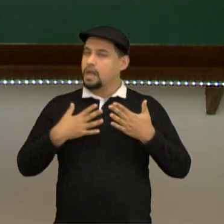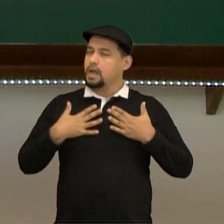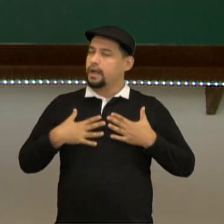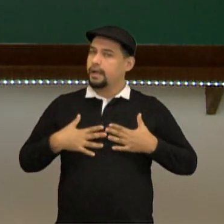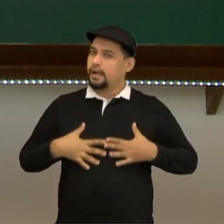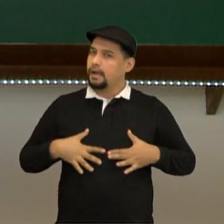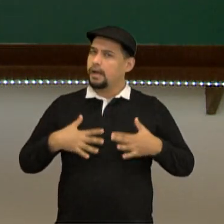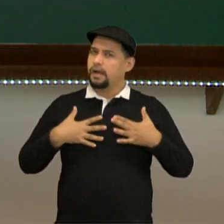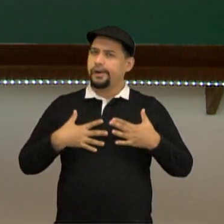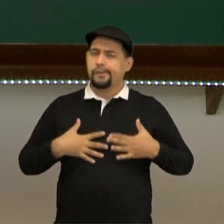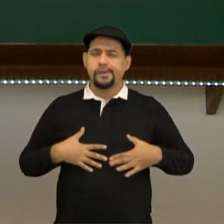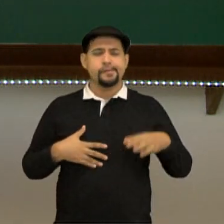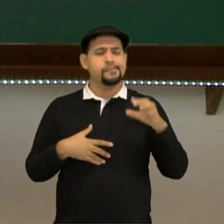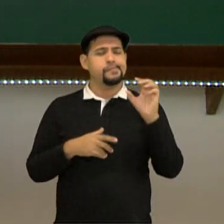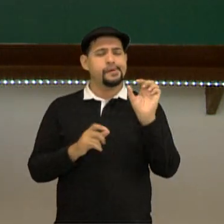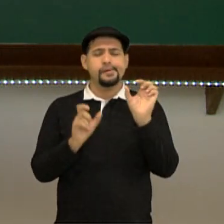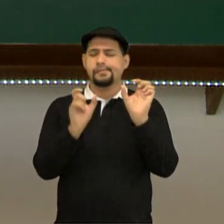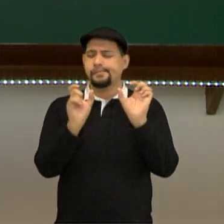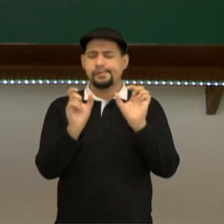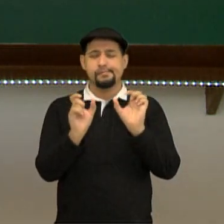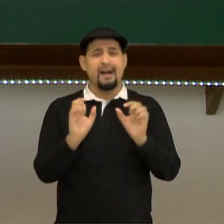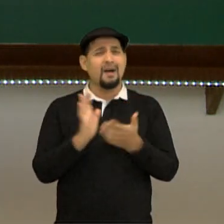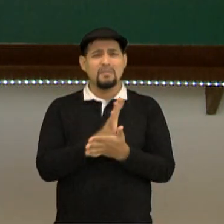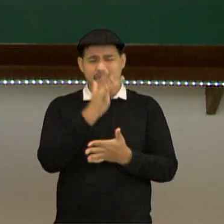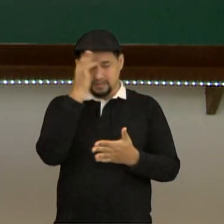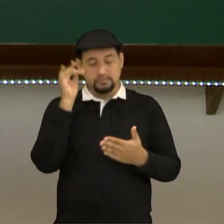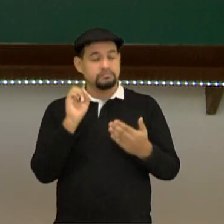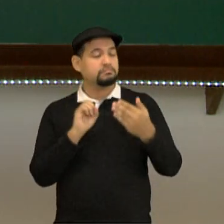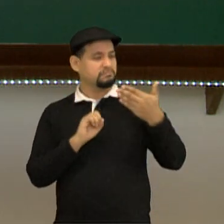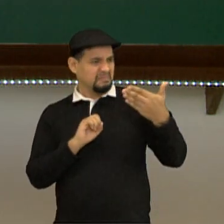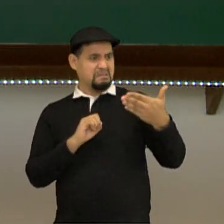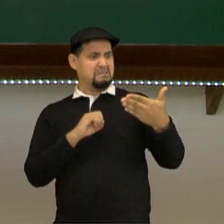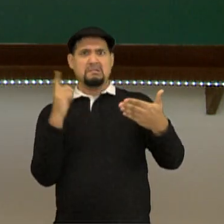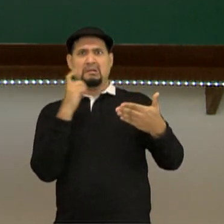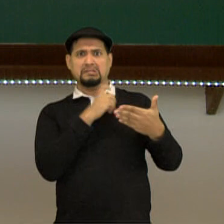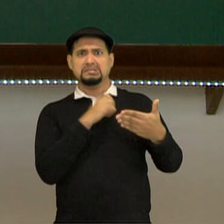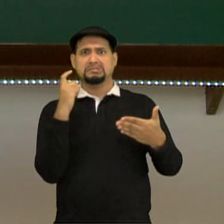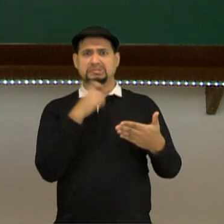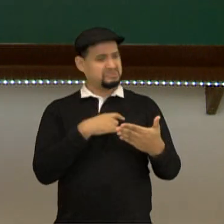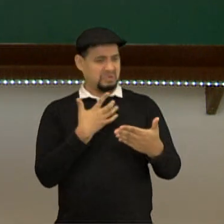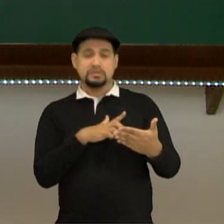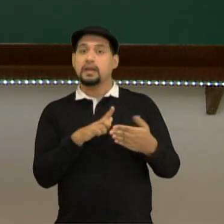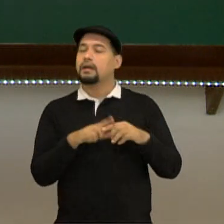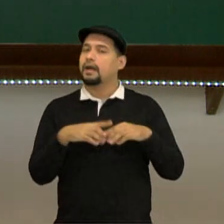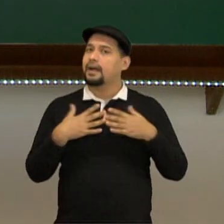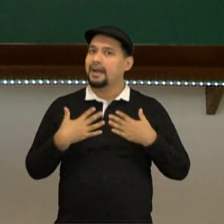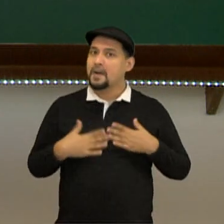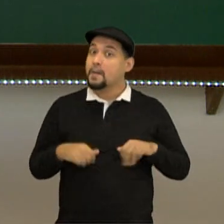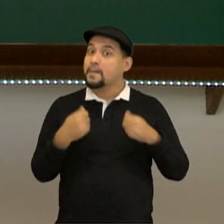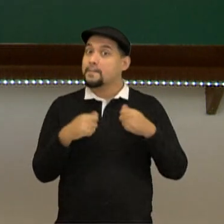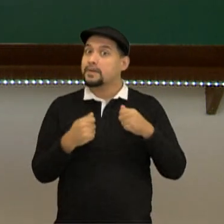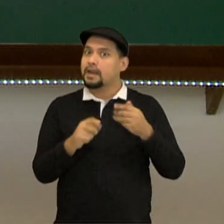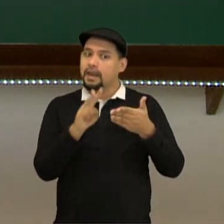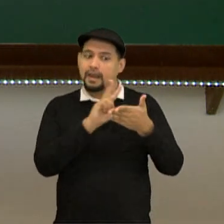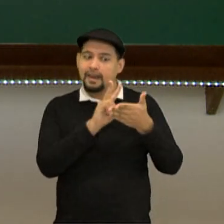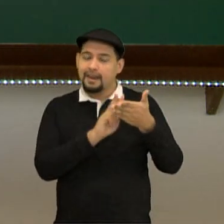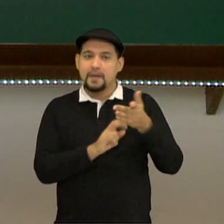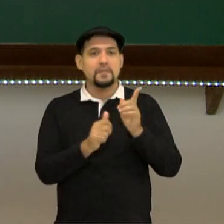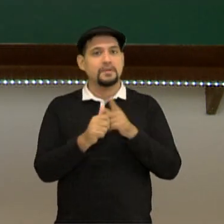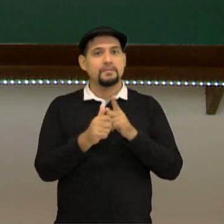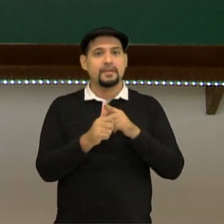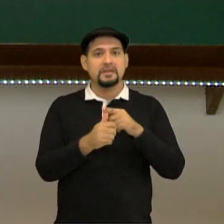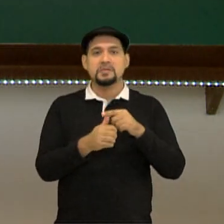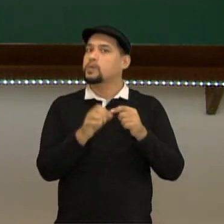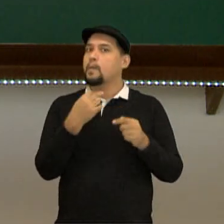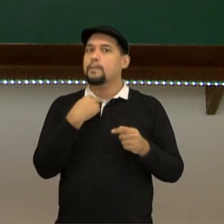gente. Muita gente nesse tipo de problema, não vou conseguir resolver, já desiste antes de começar. Vocês não podem ter esse aspecto. Não vale só